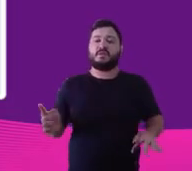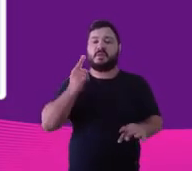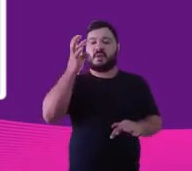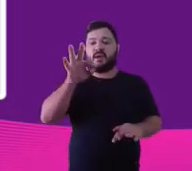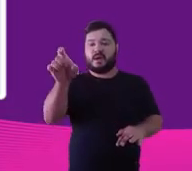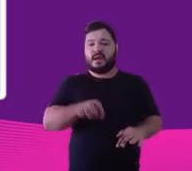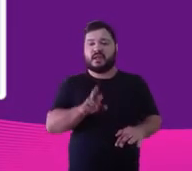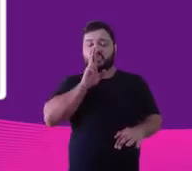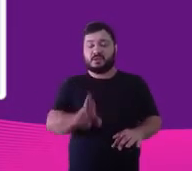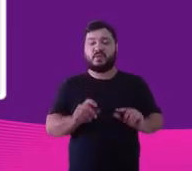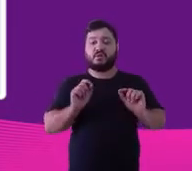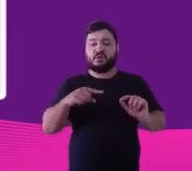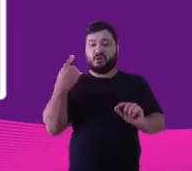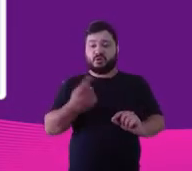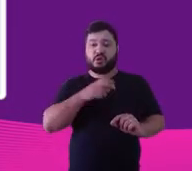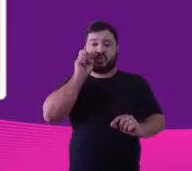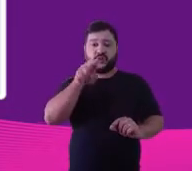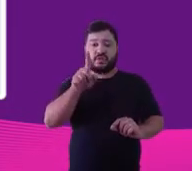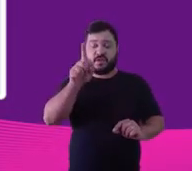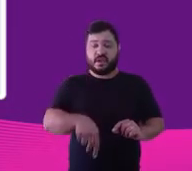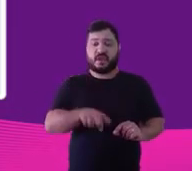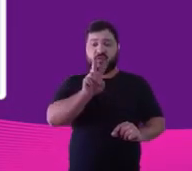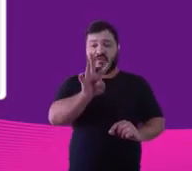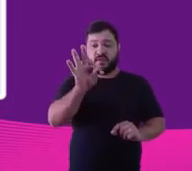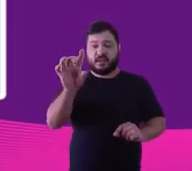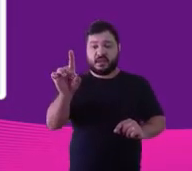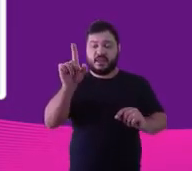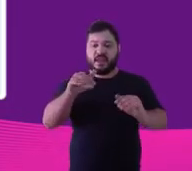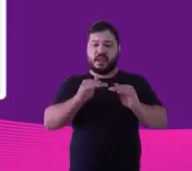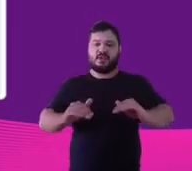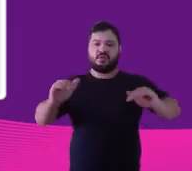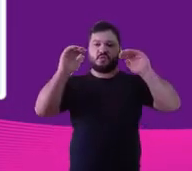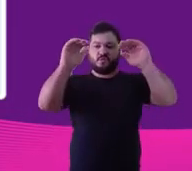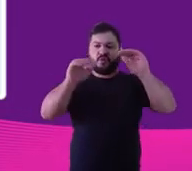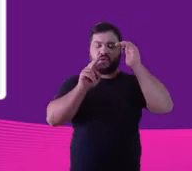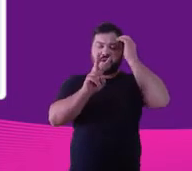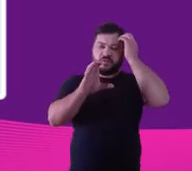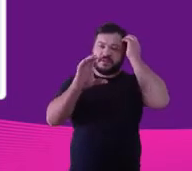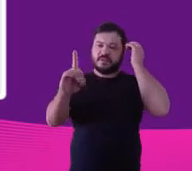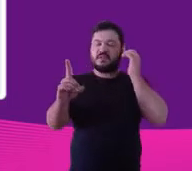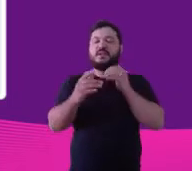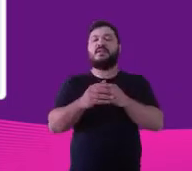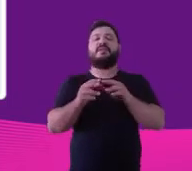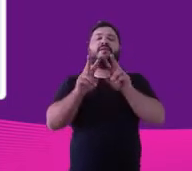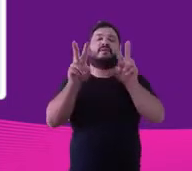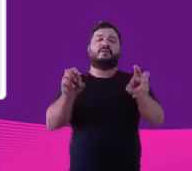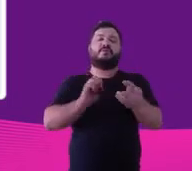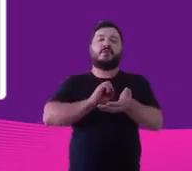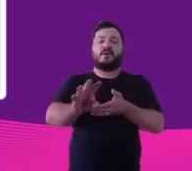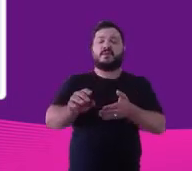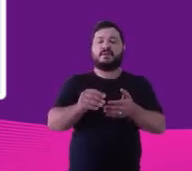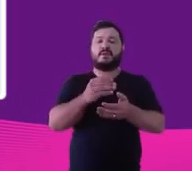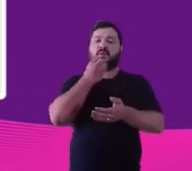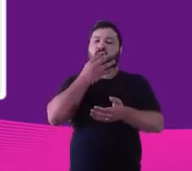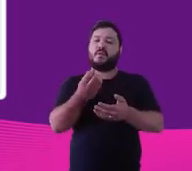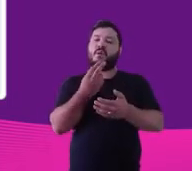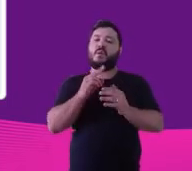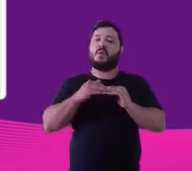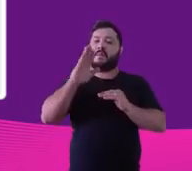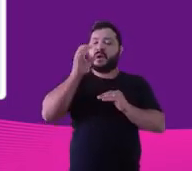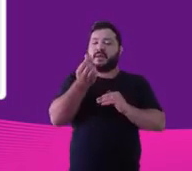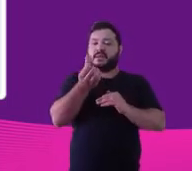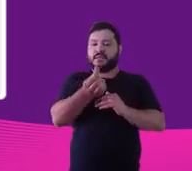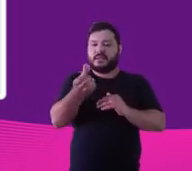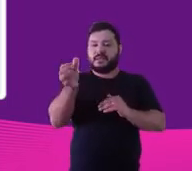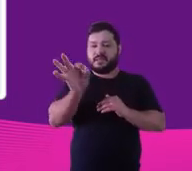taxa de resposta e o que a gente vê é que o ver teather foi superior ao receber em termos de emissão passar muito boa ou mais e